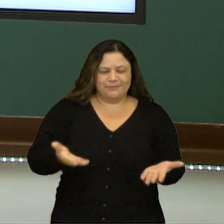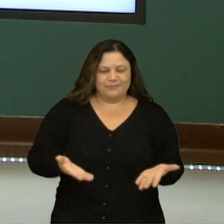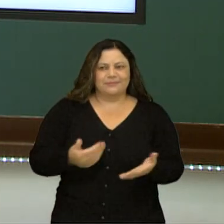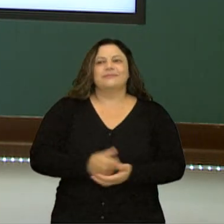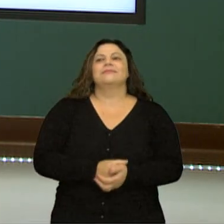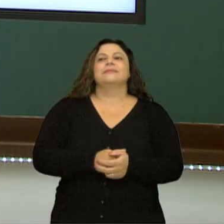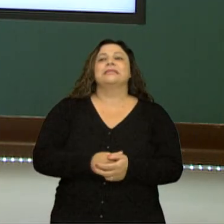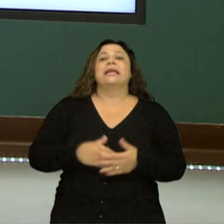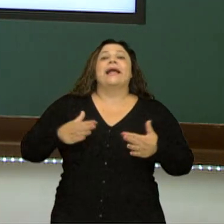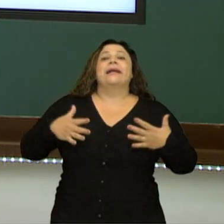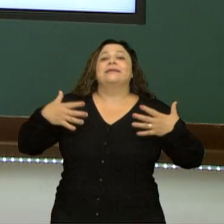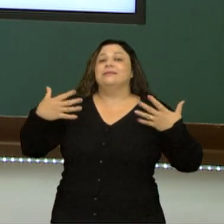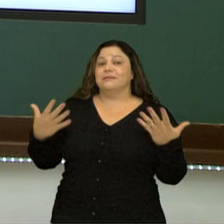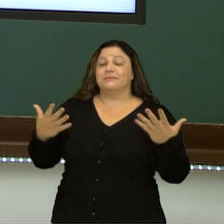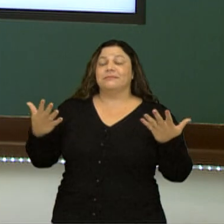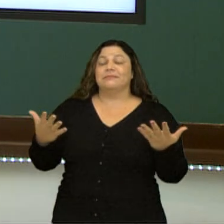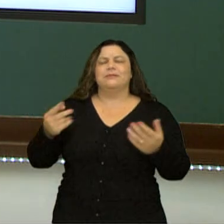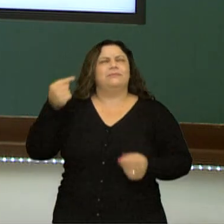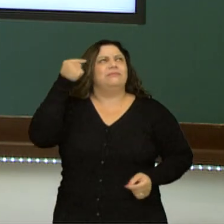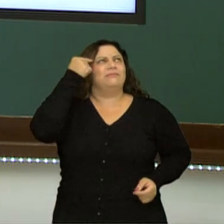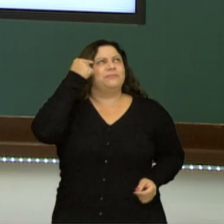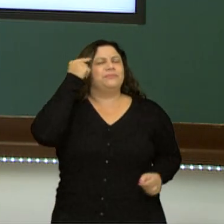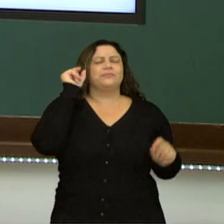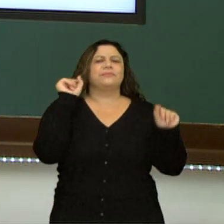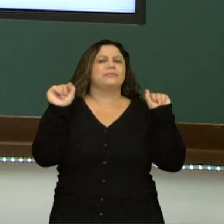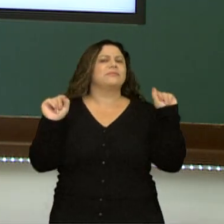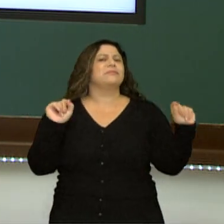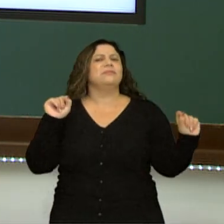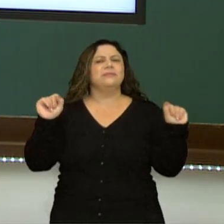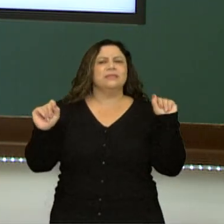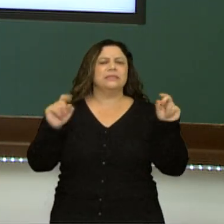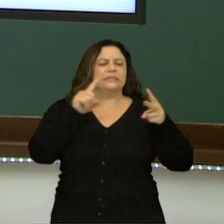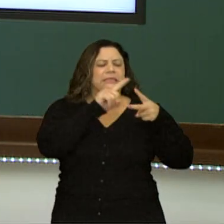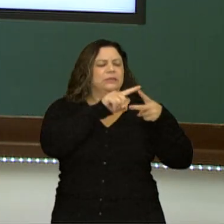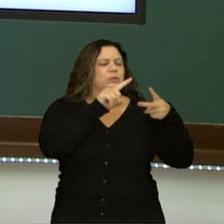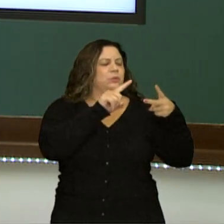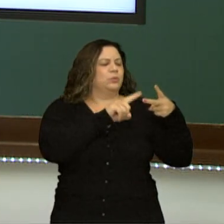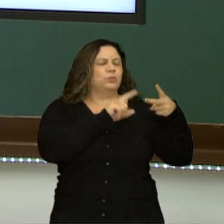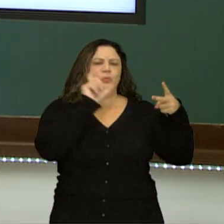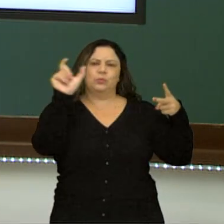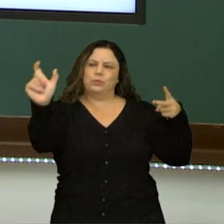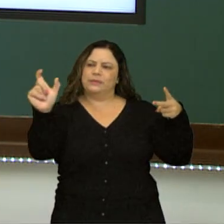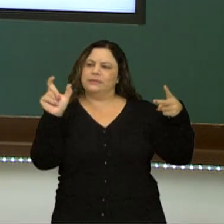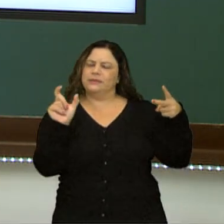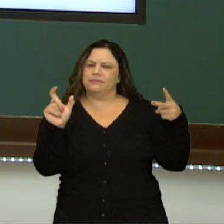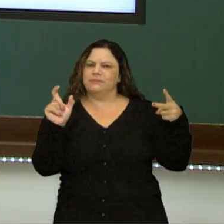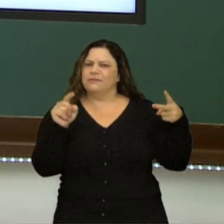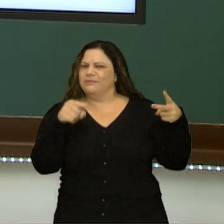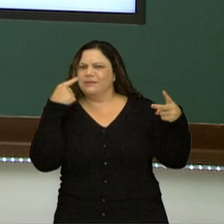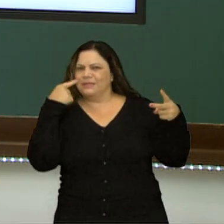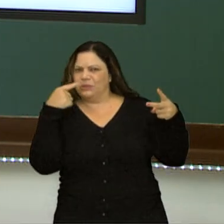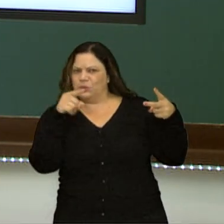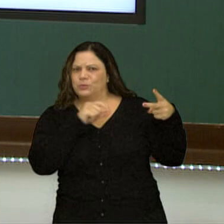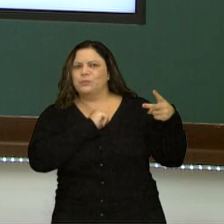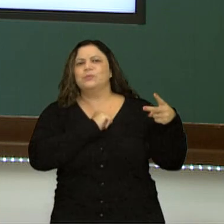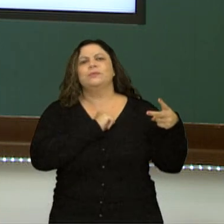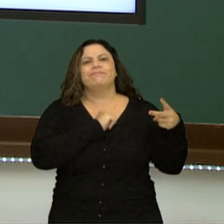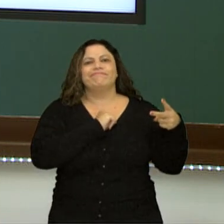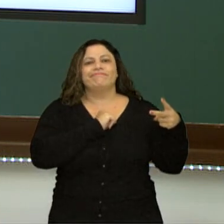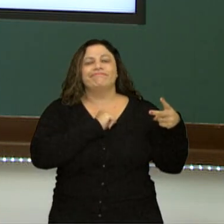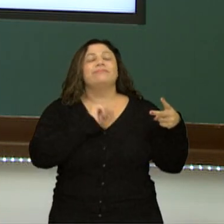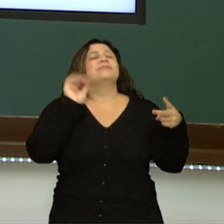Para tanto, meus queridos e minhas queridas, vamos pensar o seguinte, duas palavrinhas que já ouviram falar muito e que vocês